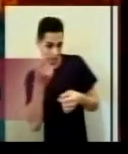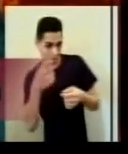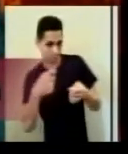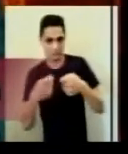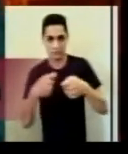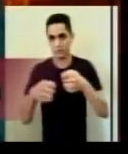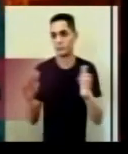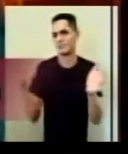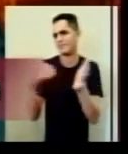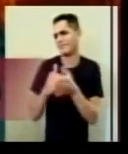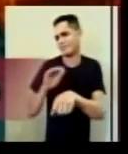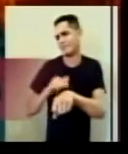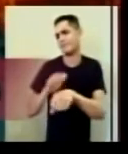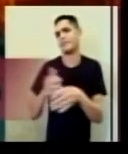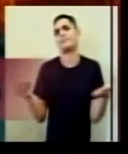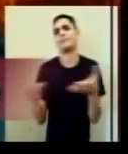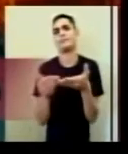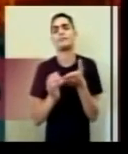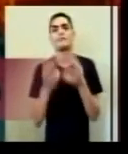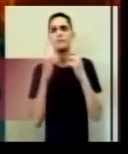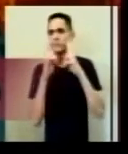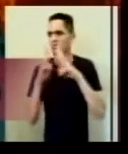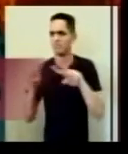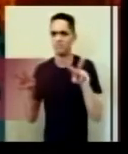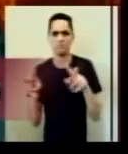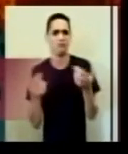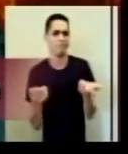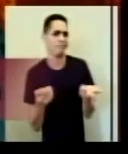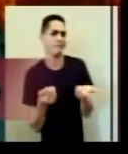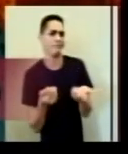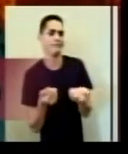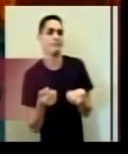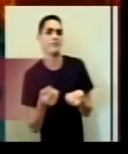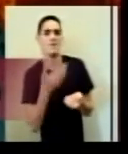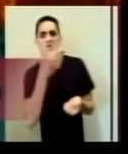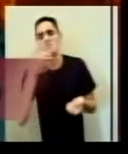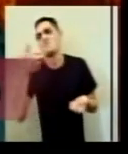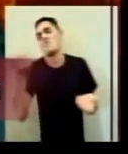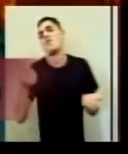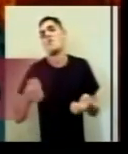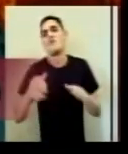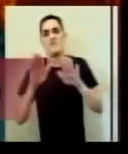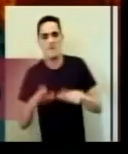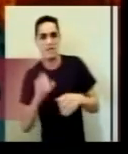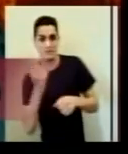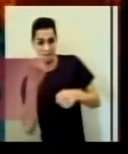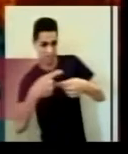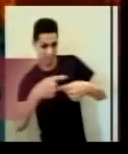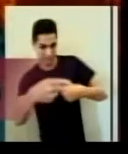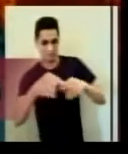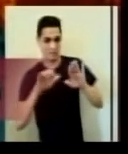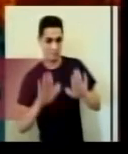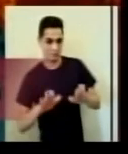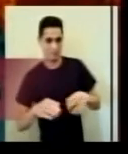Começa daí. Então, da parte econômica, até o momento, eu não